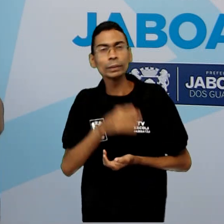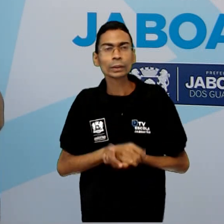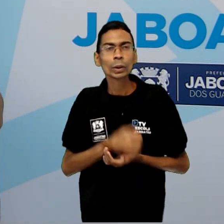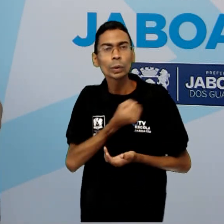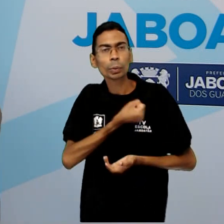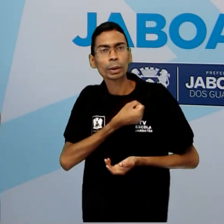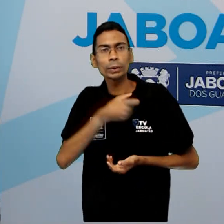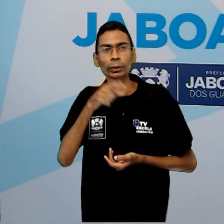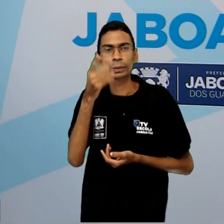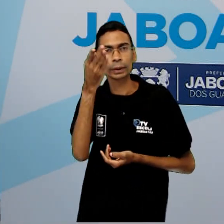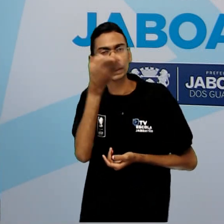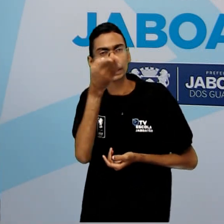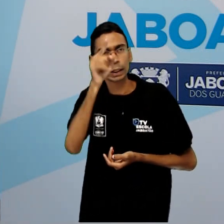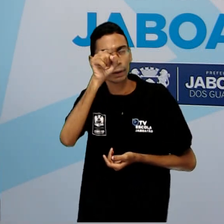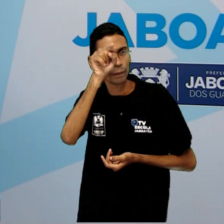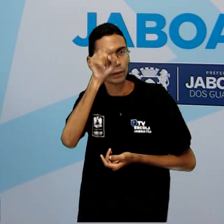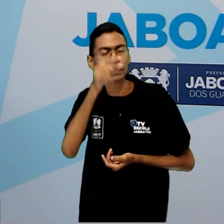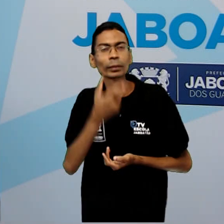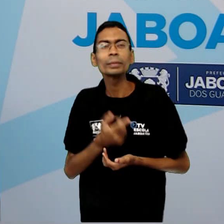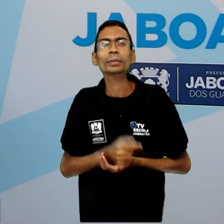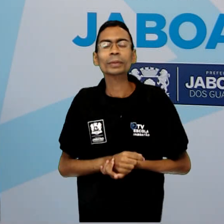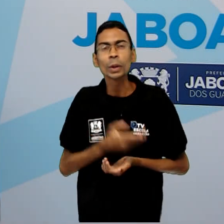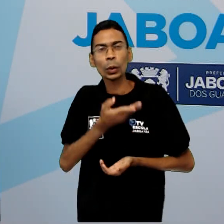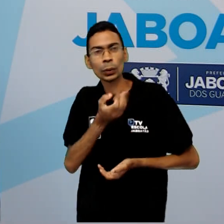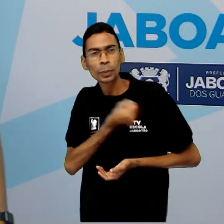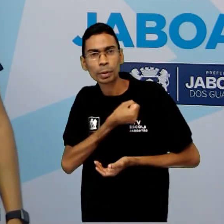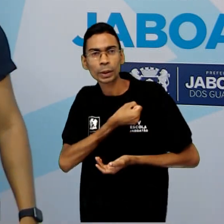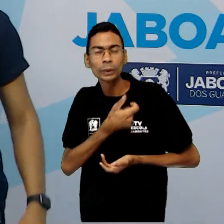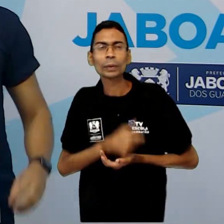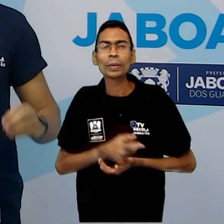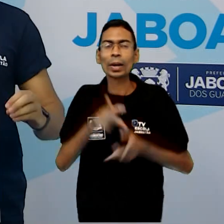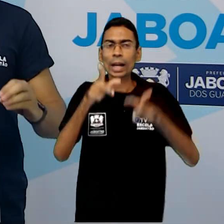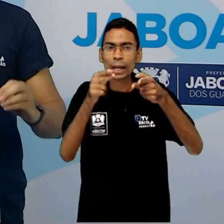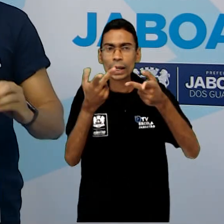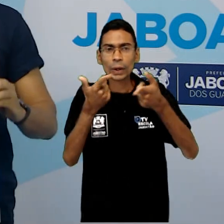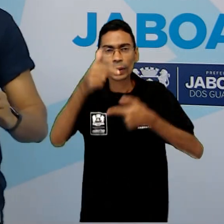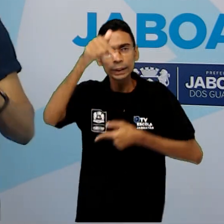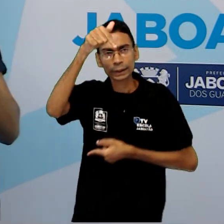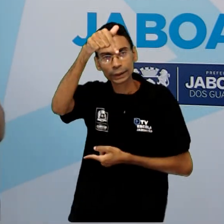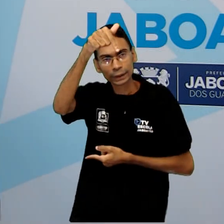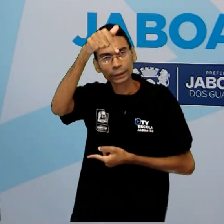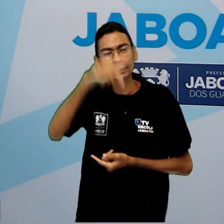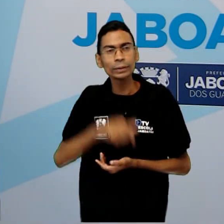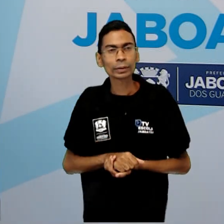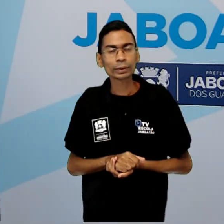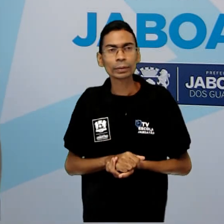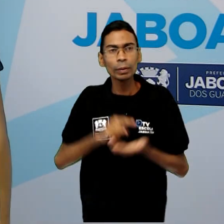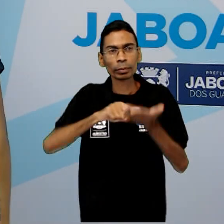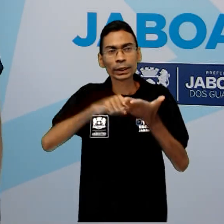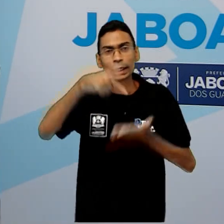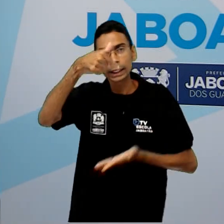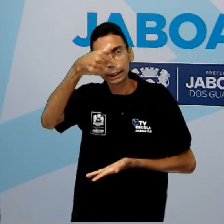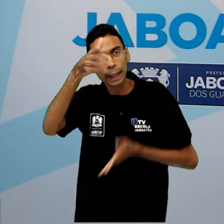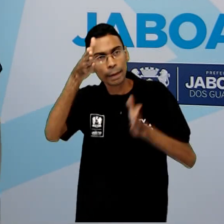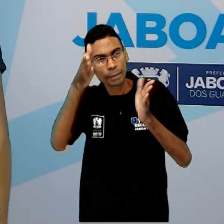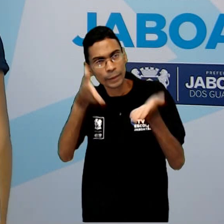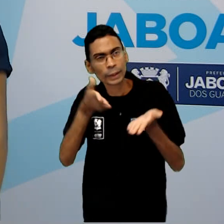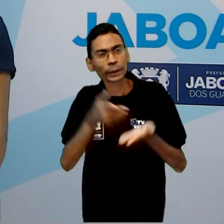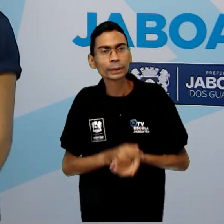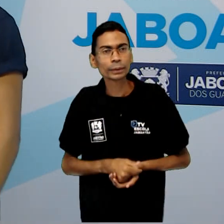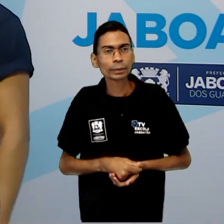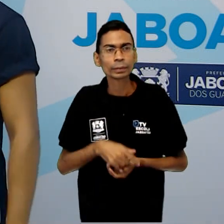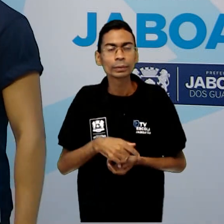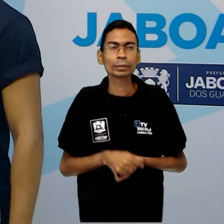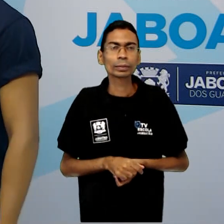fica acima do traço. O numerador é igual a 7. Portanto, vamos pintar 7 partes. 1,